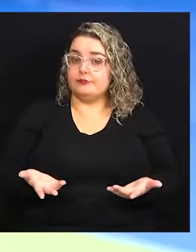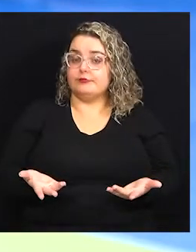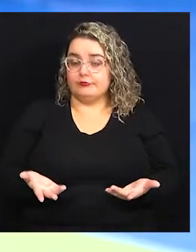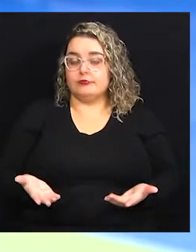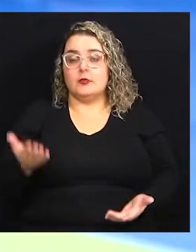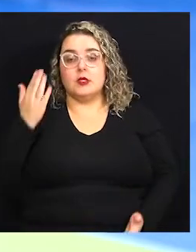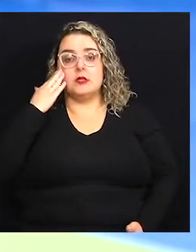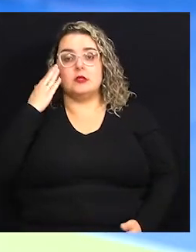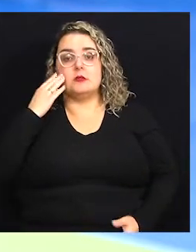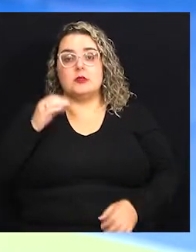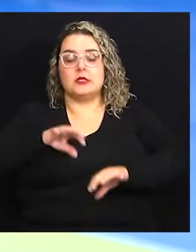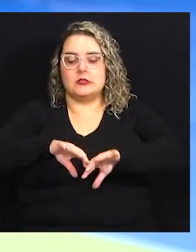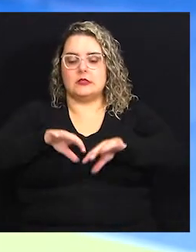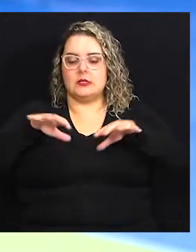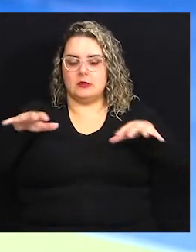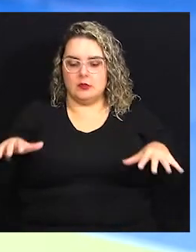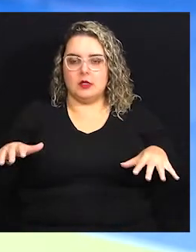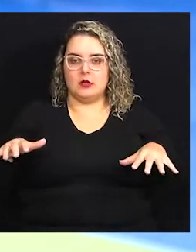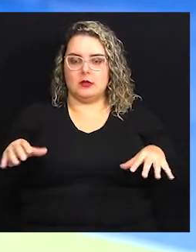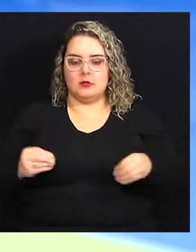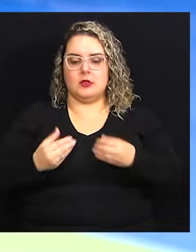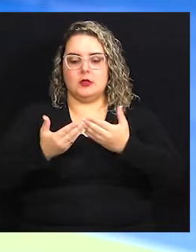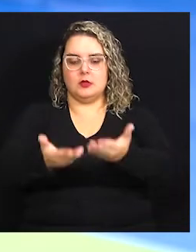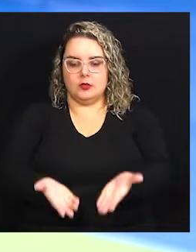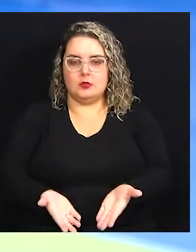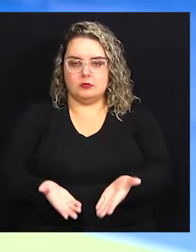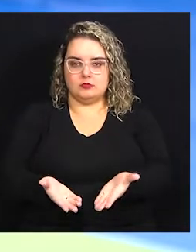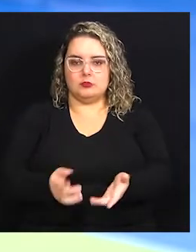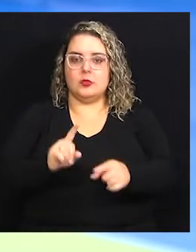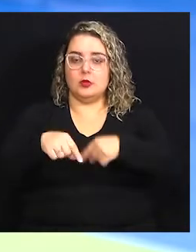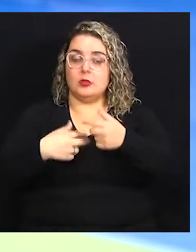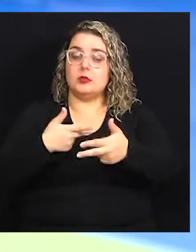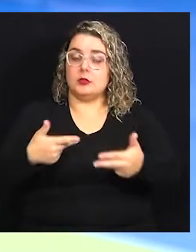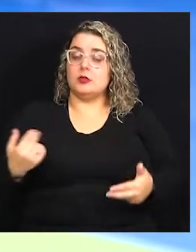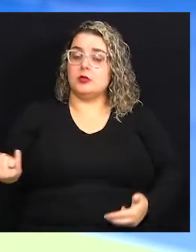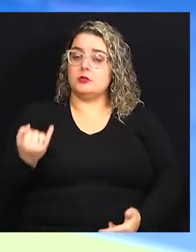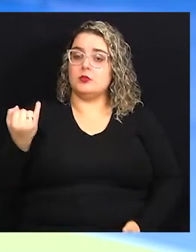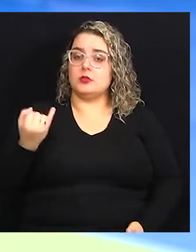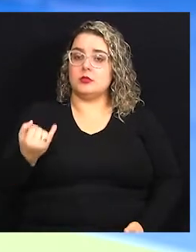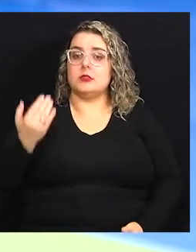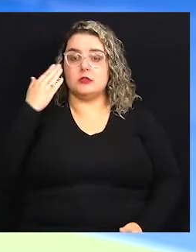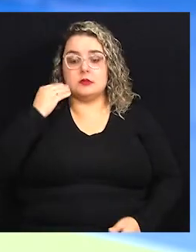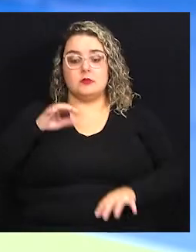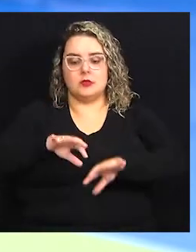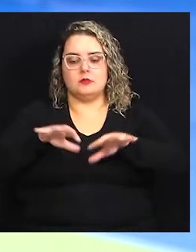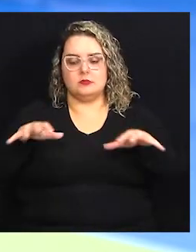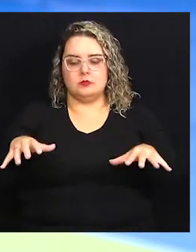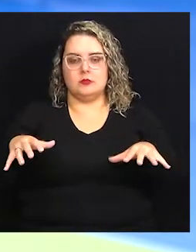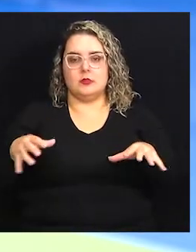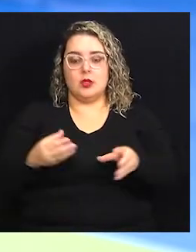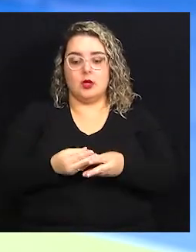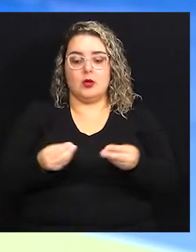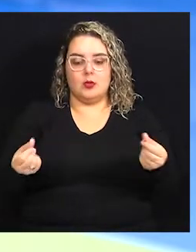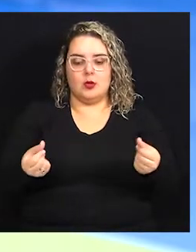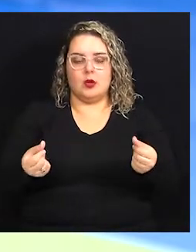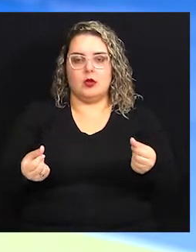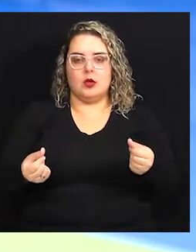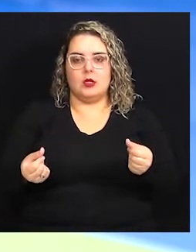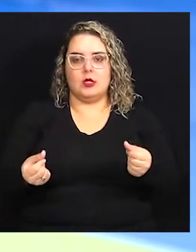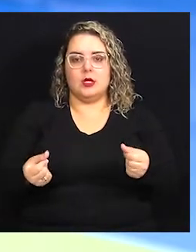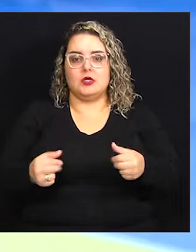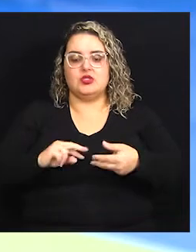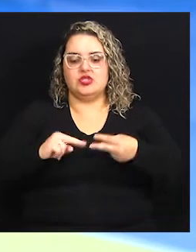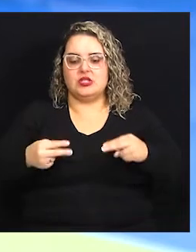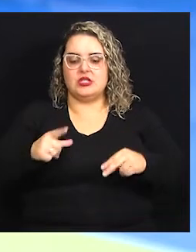saber filtrar para saber colocar. Outra coisa que é importante você saber filtrar é a qualidade genética que você tem na mão.